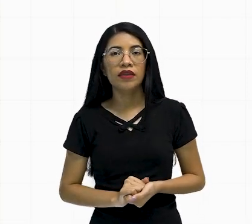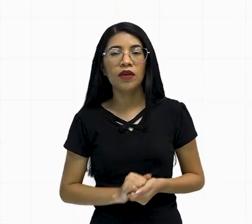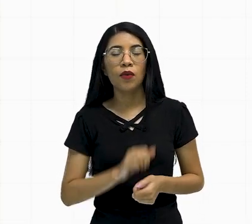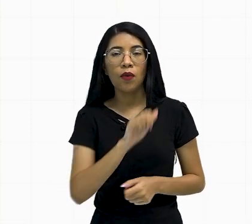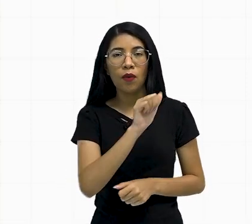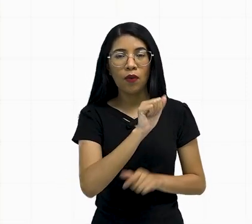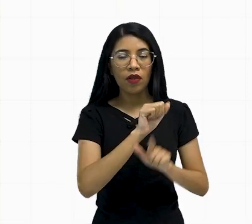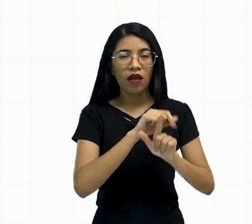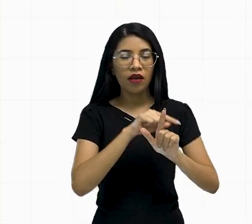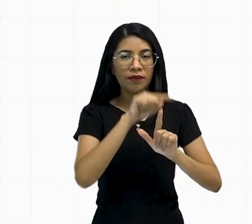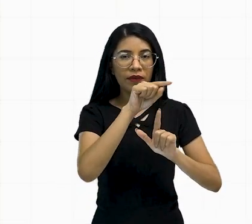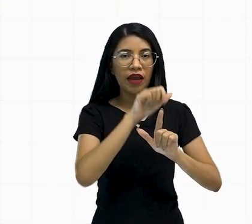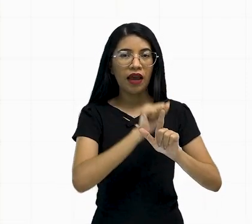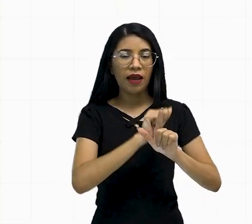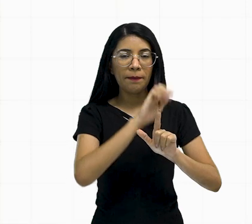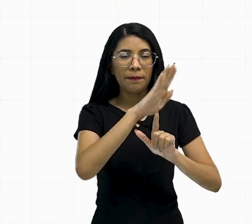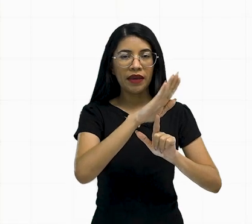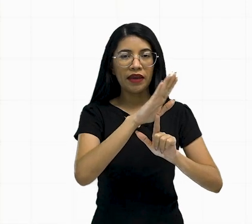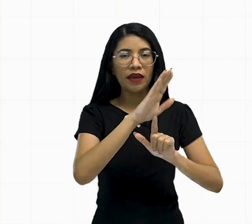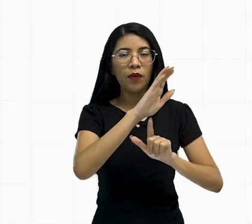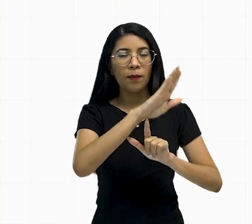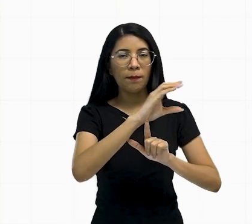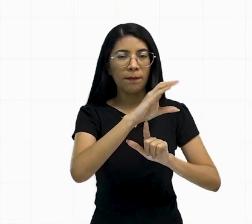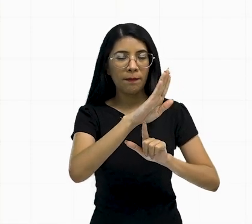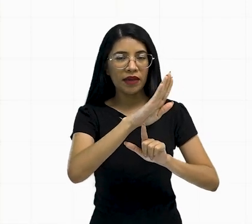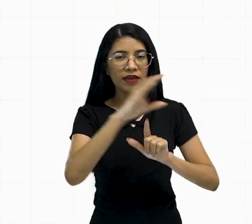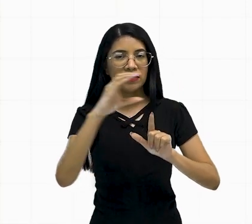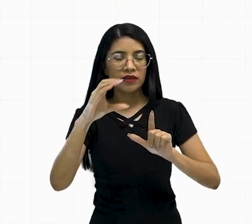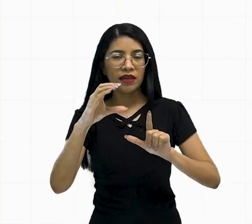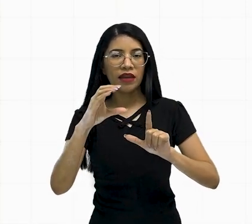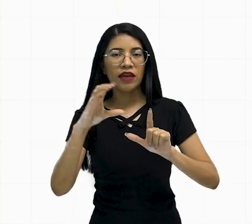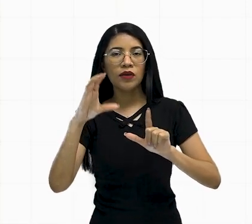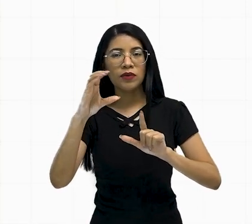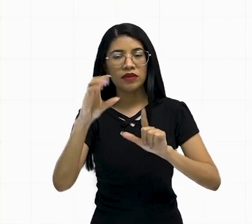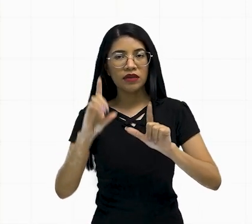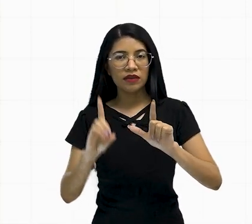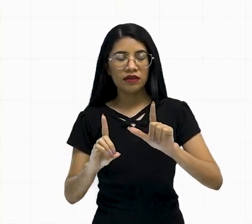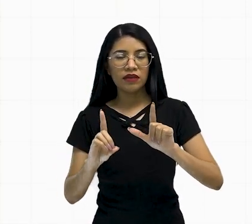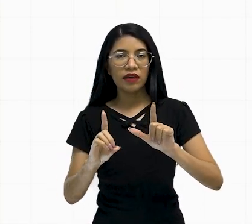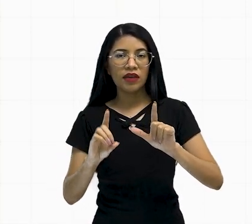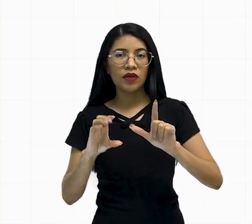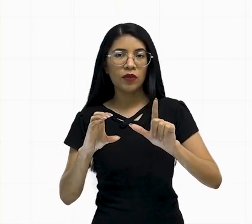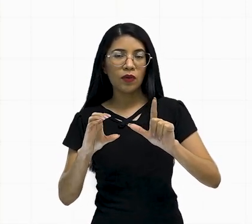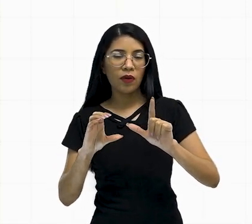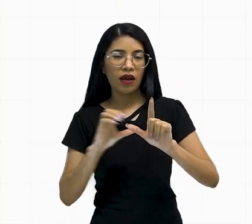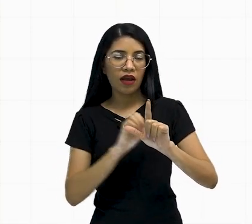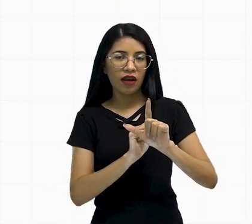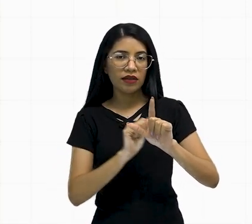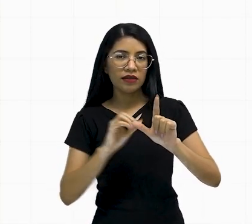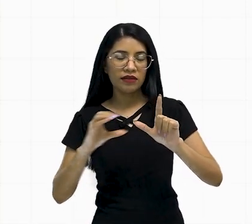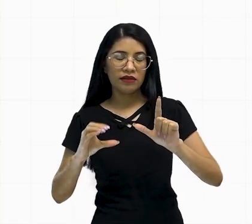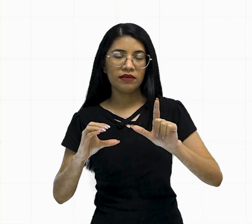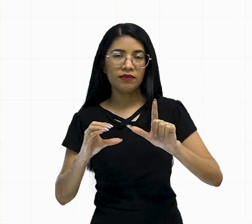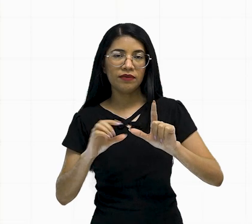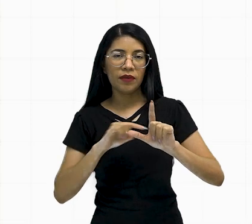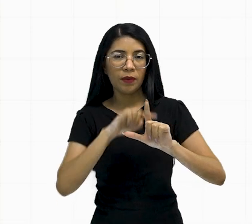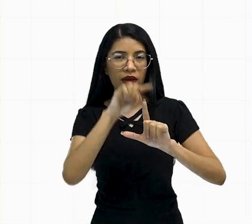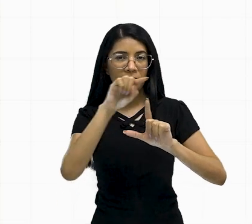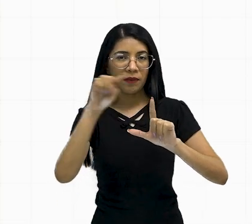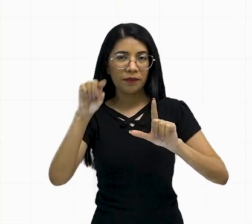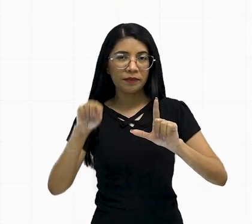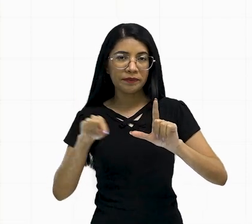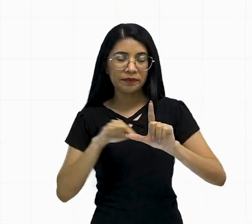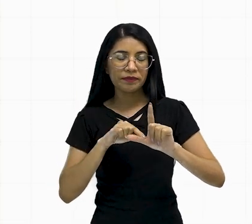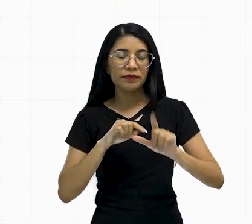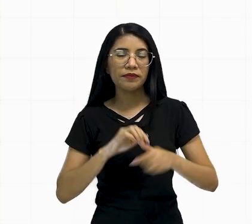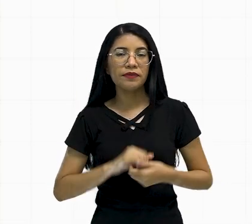lado AB, o lado BC, o lado CD e o lado AC. Verifiquem que,